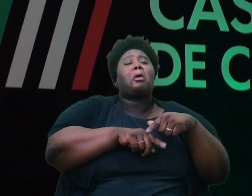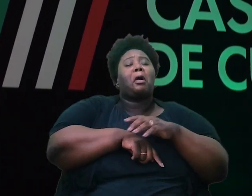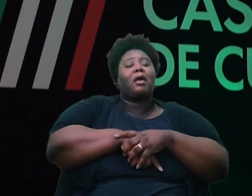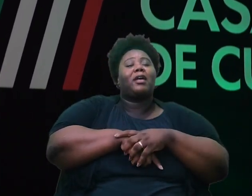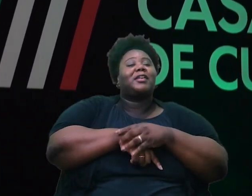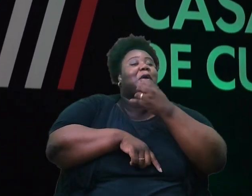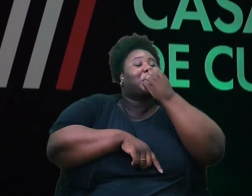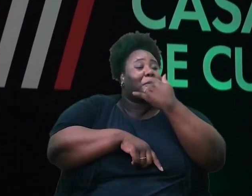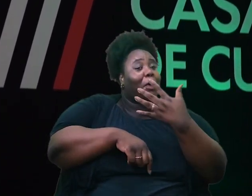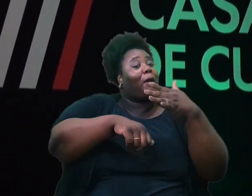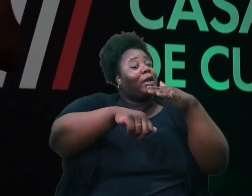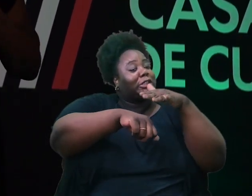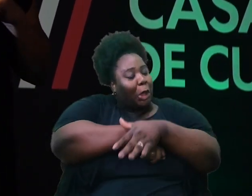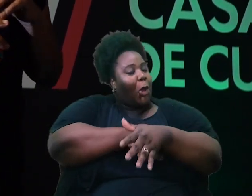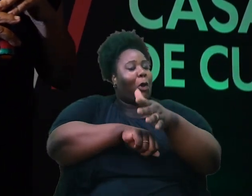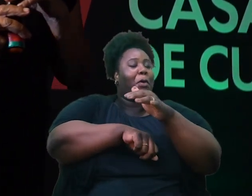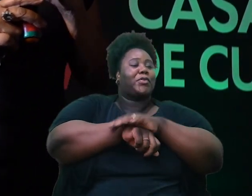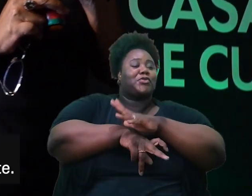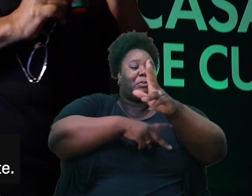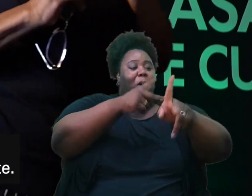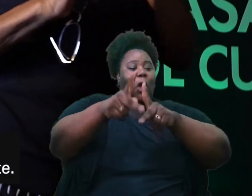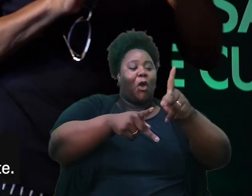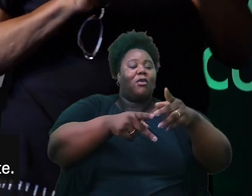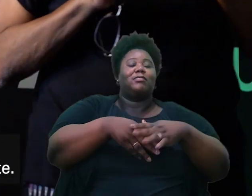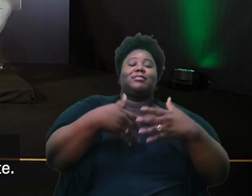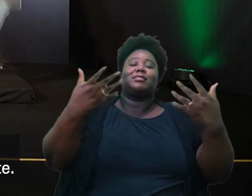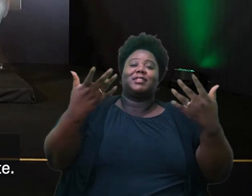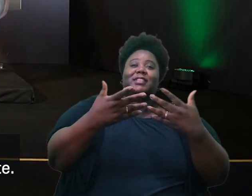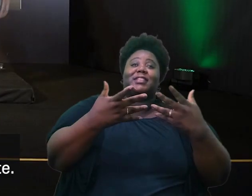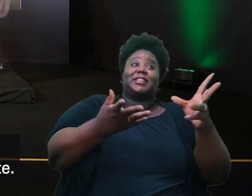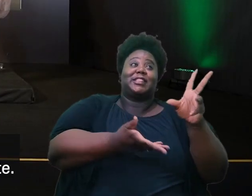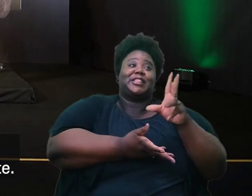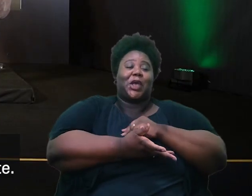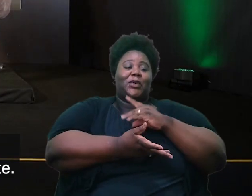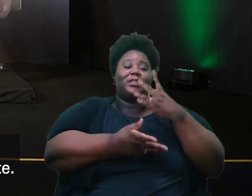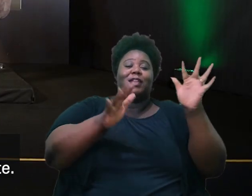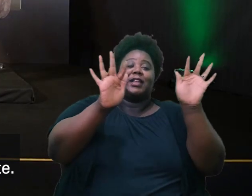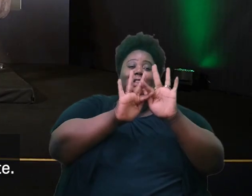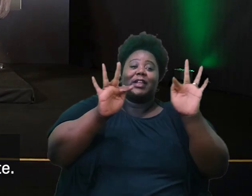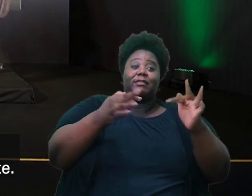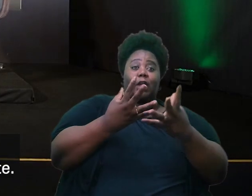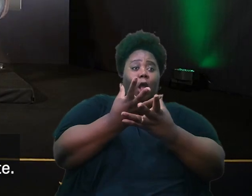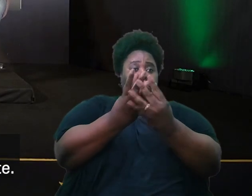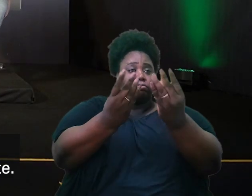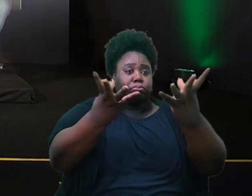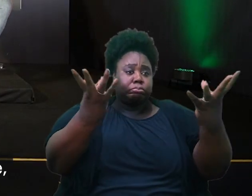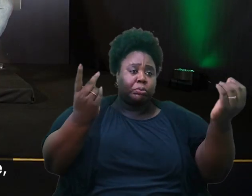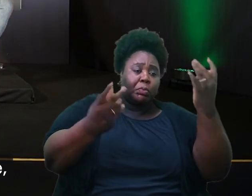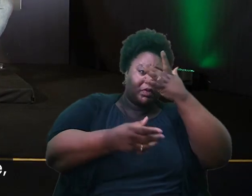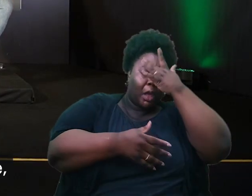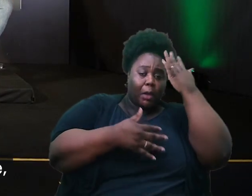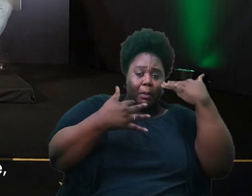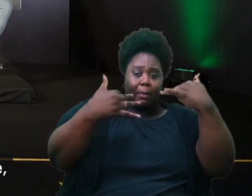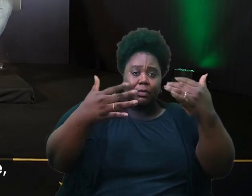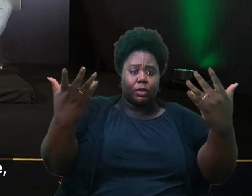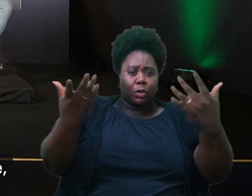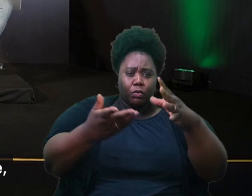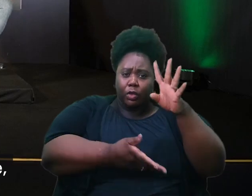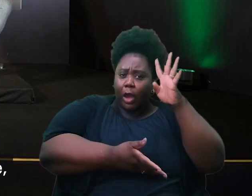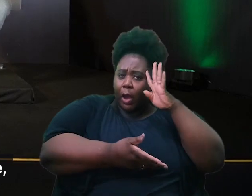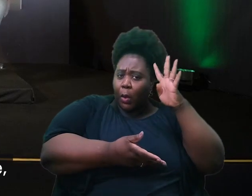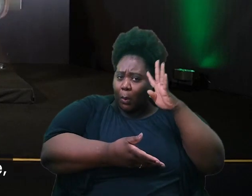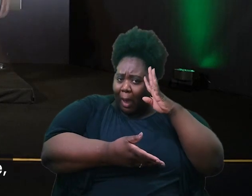Boa noite, povo. Boa noite. Nossa, estou feliz de encontrar tanta gente. Hoje é